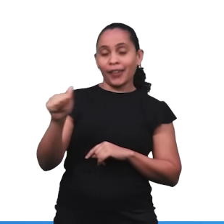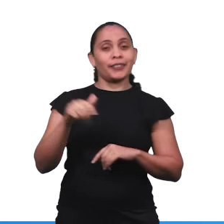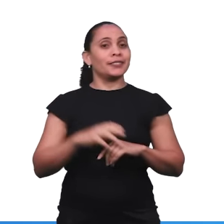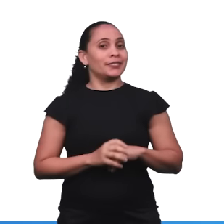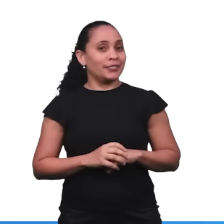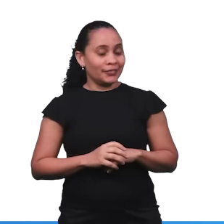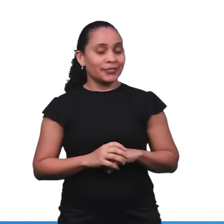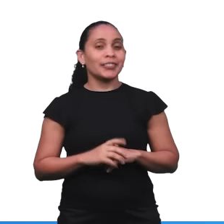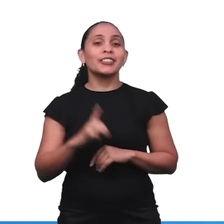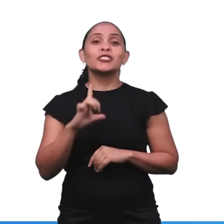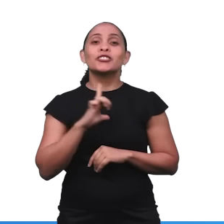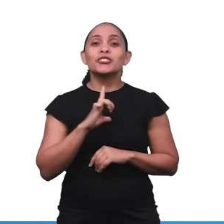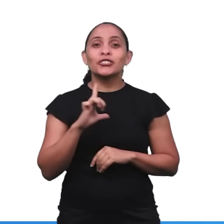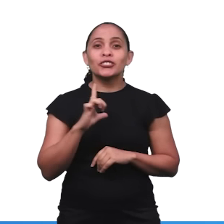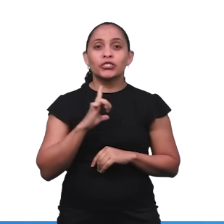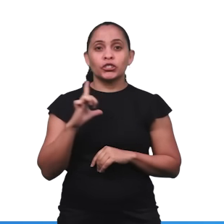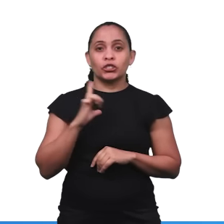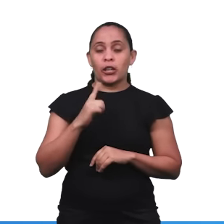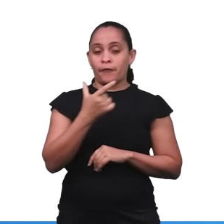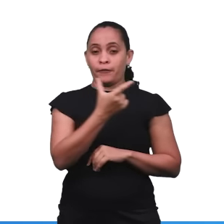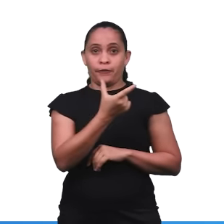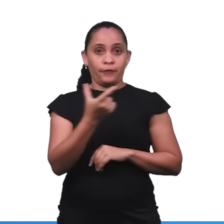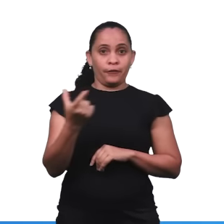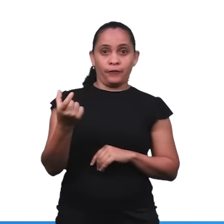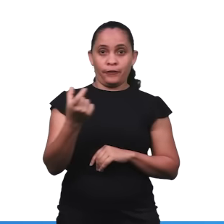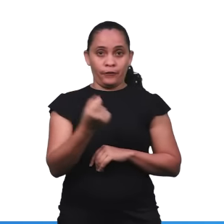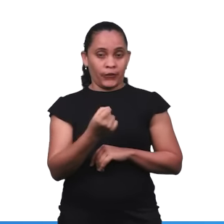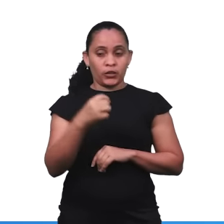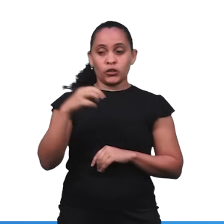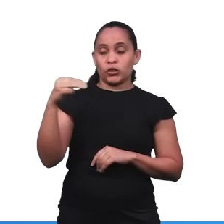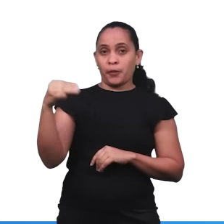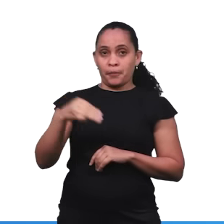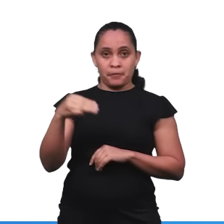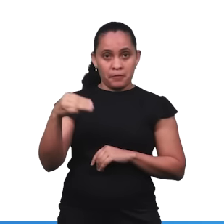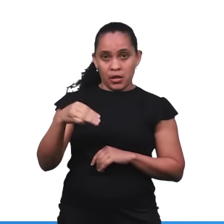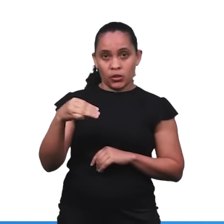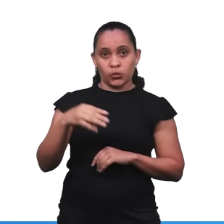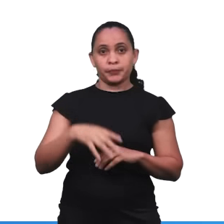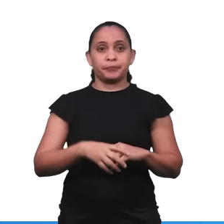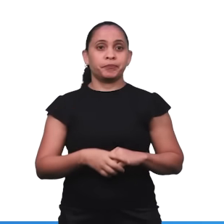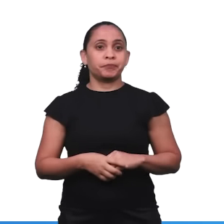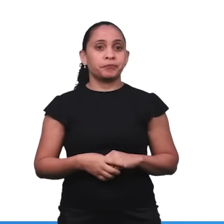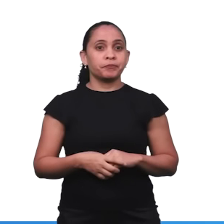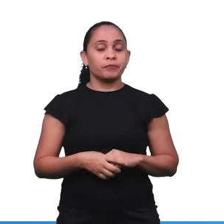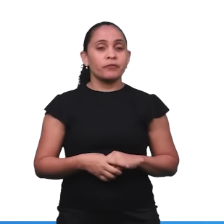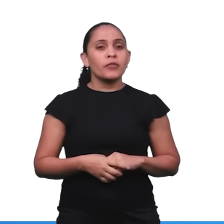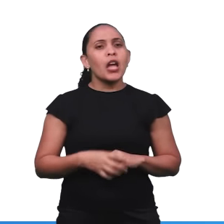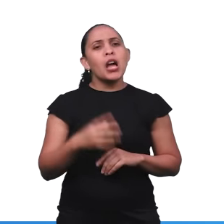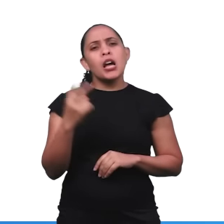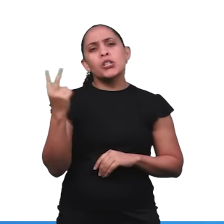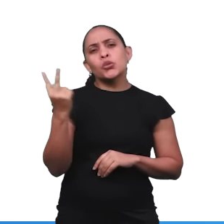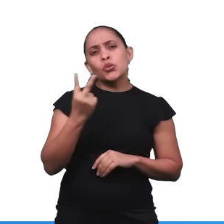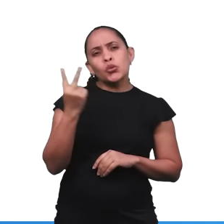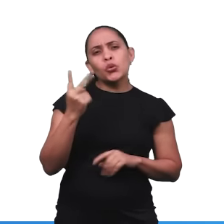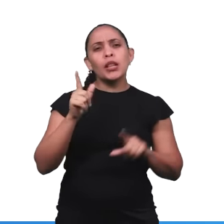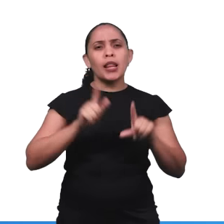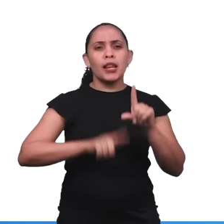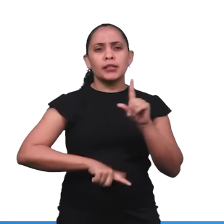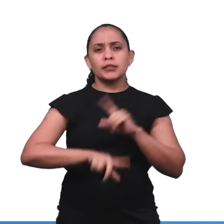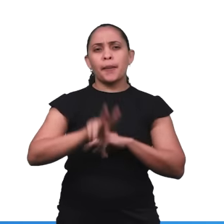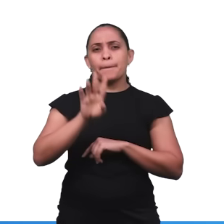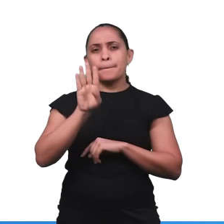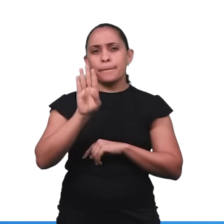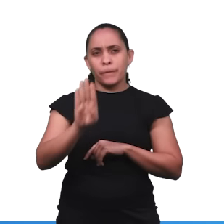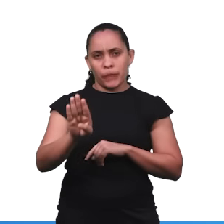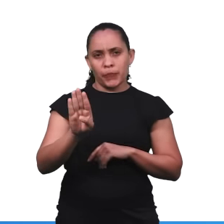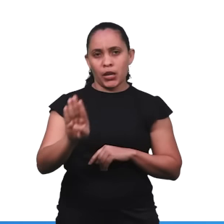ela tinha 20 côvados, equivalente a 9 metros, mais ou menos 9 metros, né? E a segunda, a letra B,